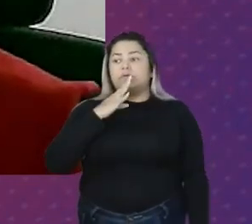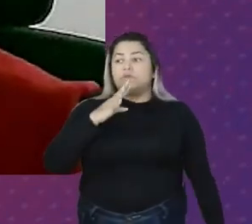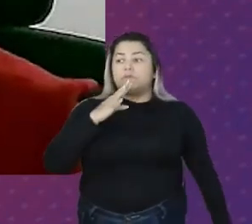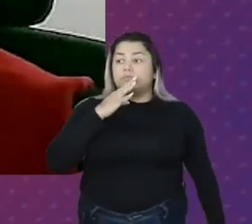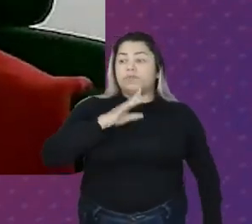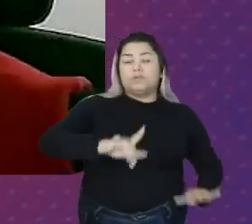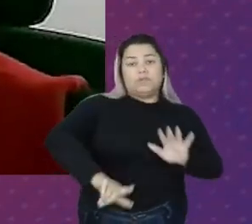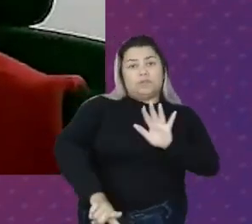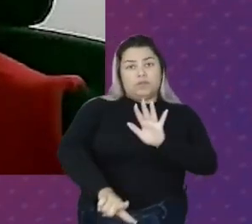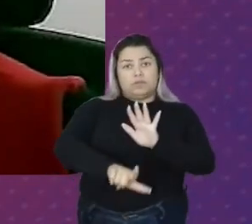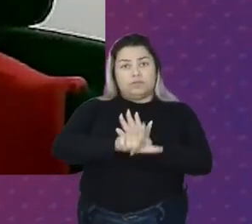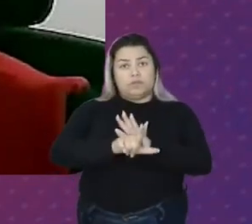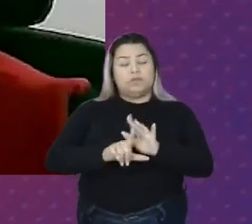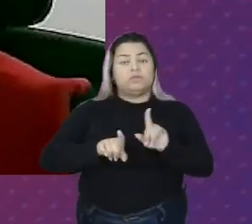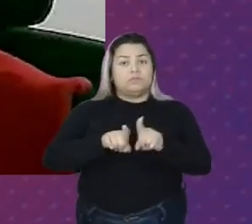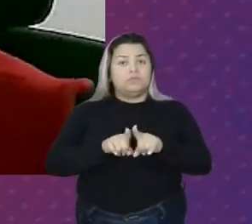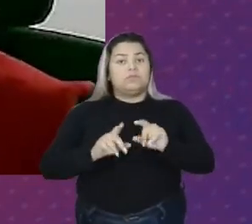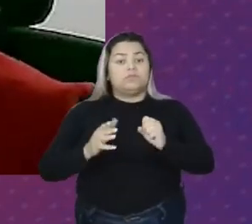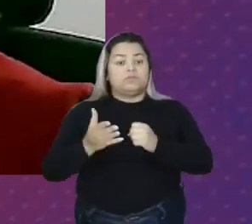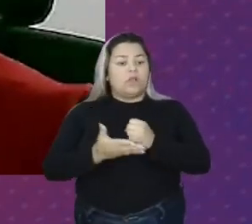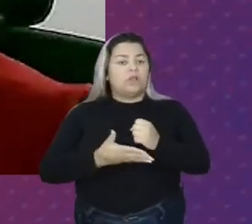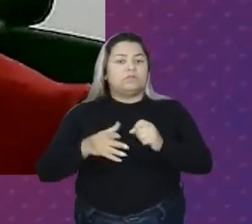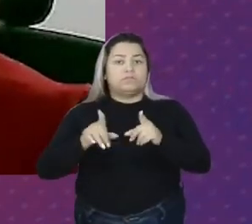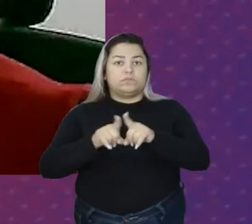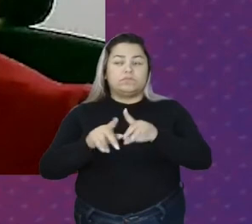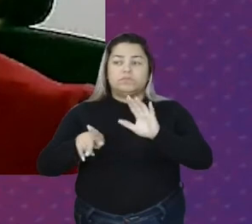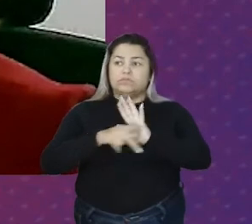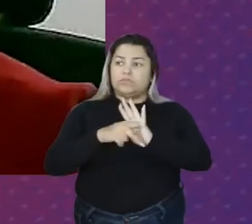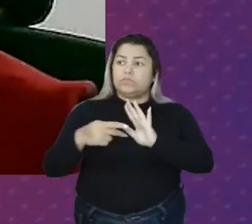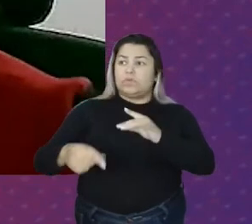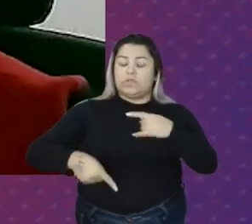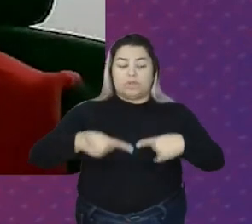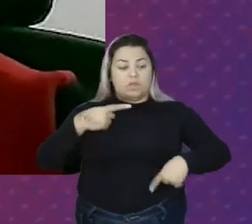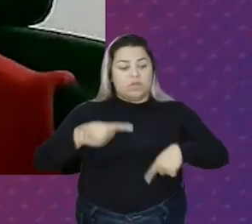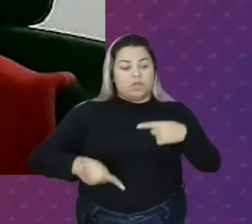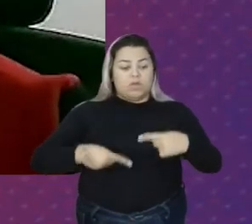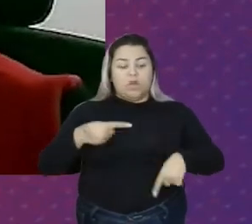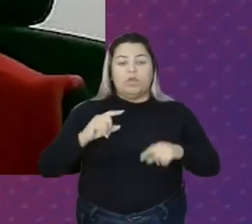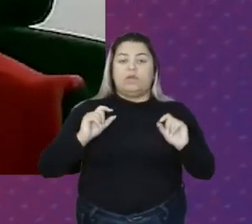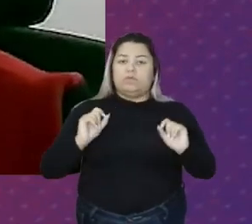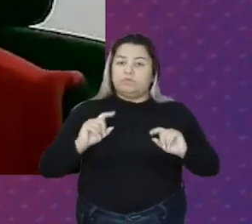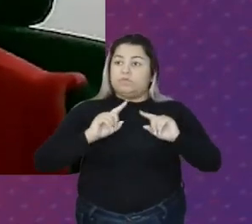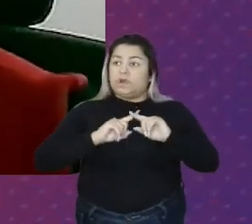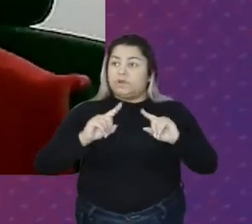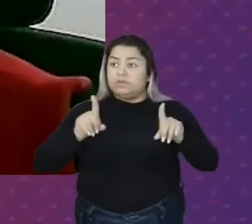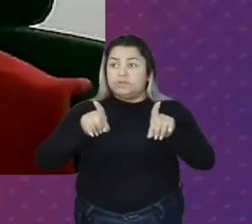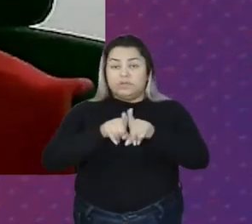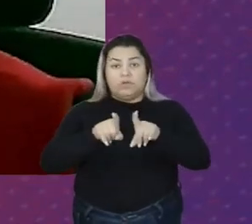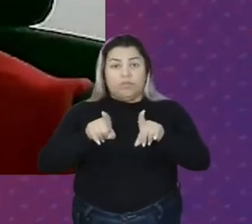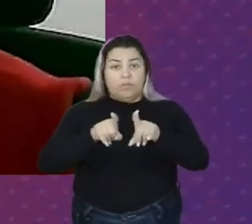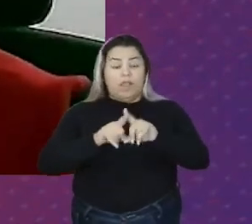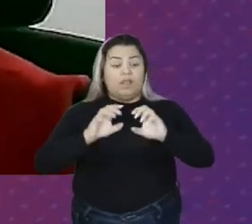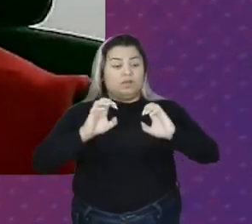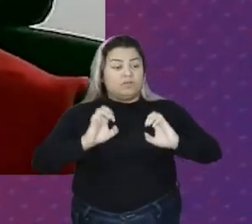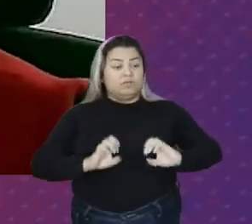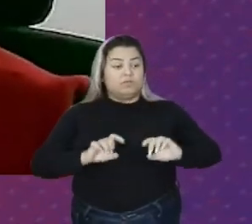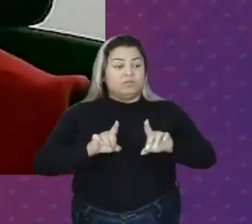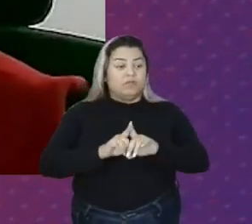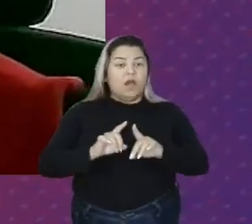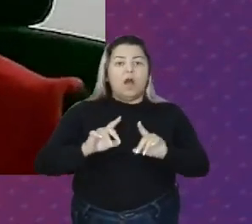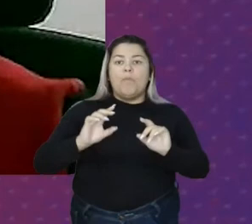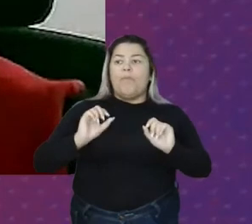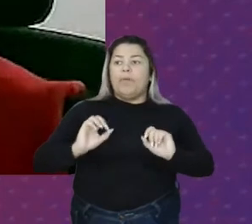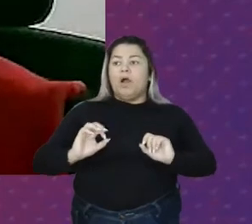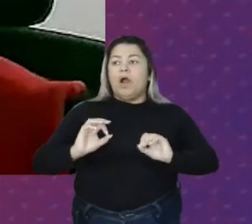lei, por parte das próprias vítimas e dos partidos políticos, mas também das próprias estruturas policiais